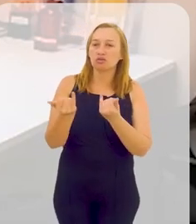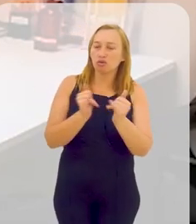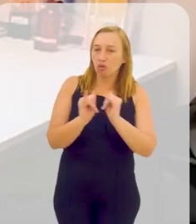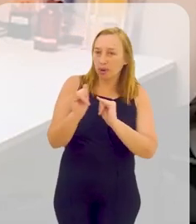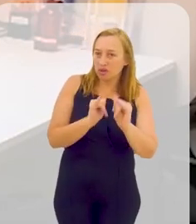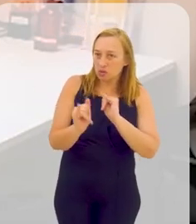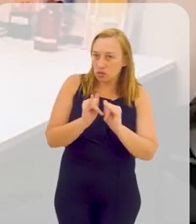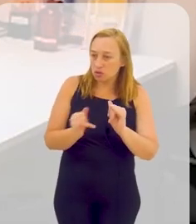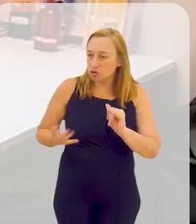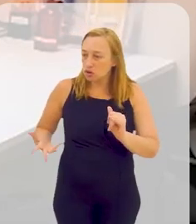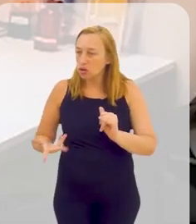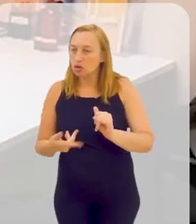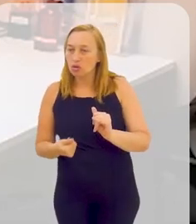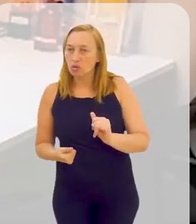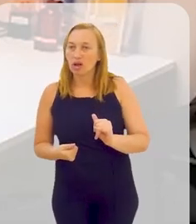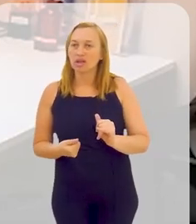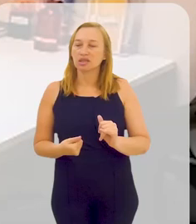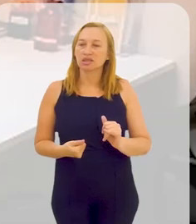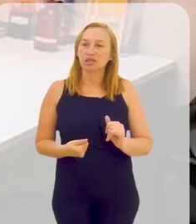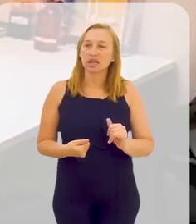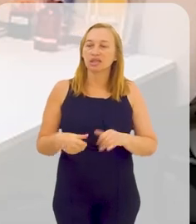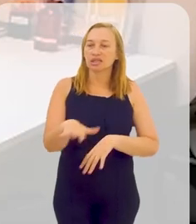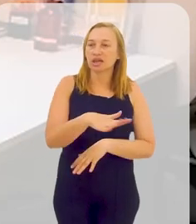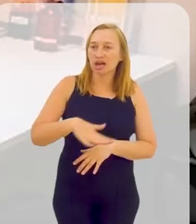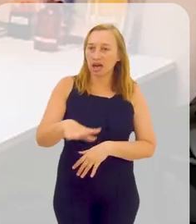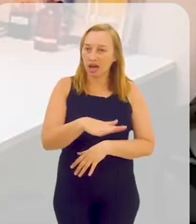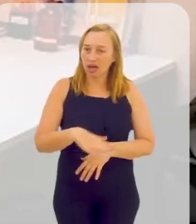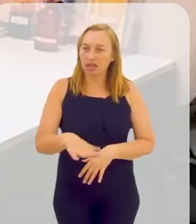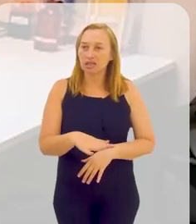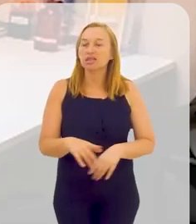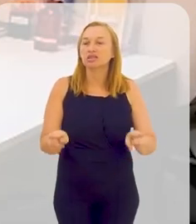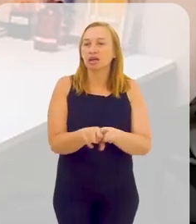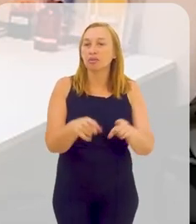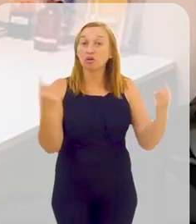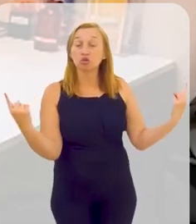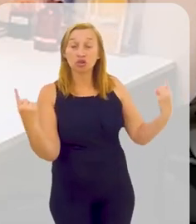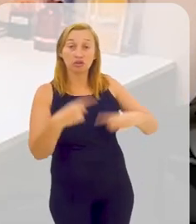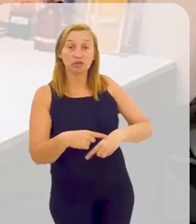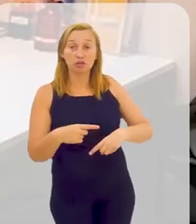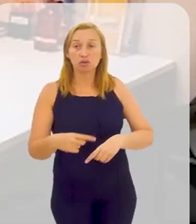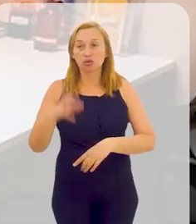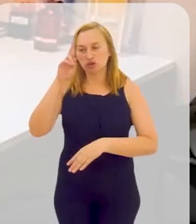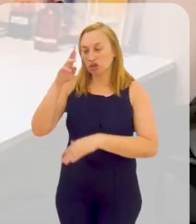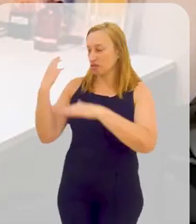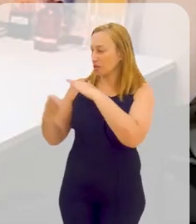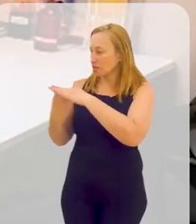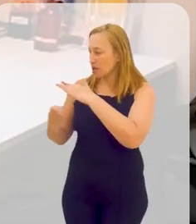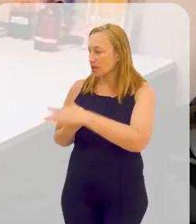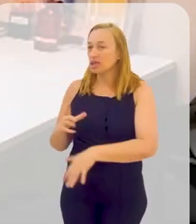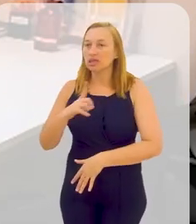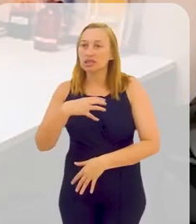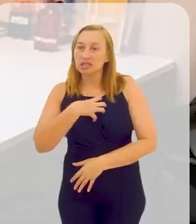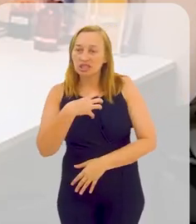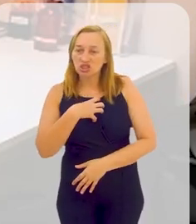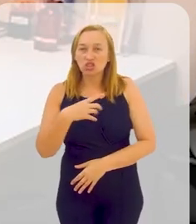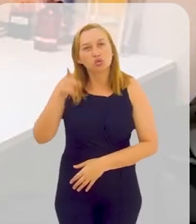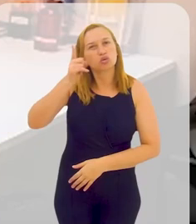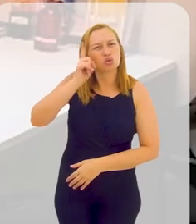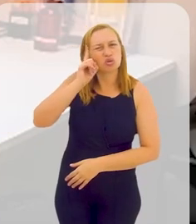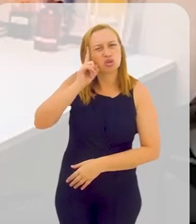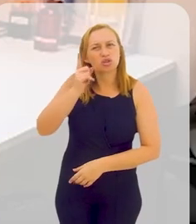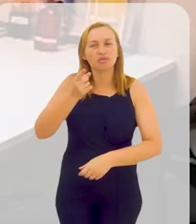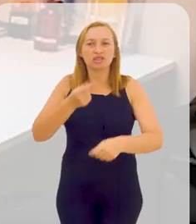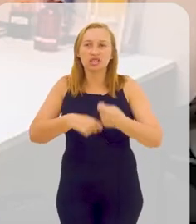as informações e dados atualizados do mercado do setor e também os desafios que os empresários têm sentido no dia a dia